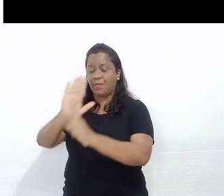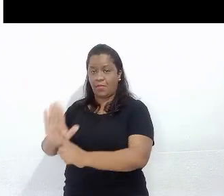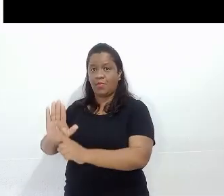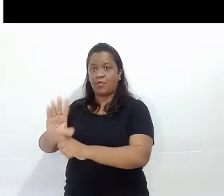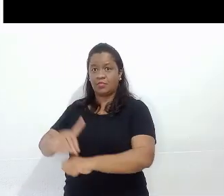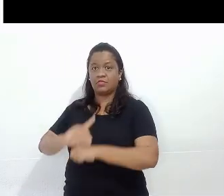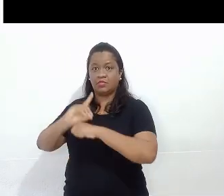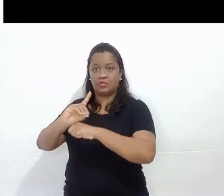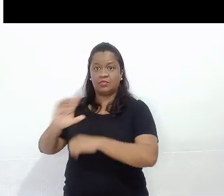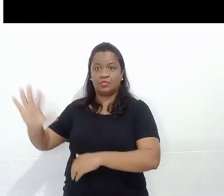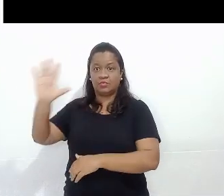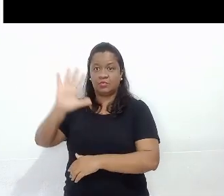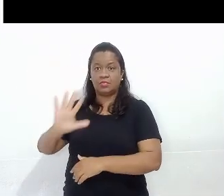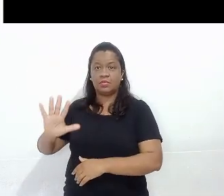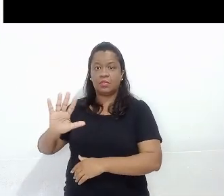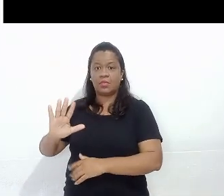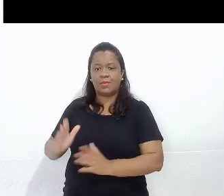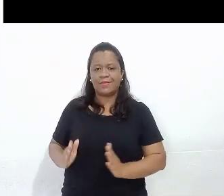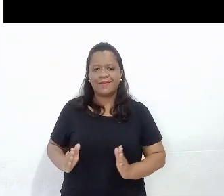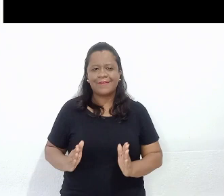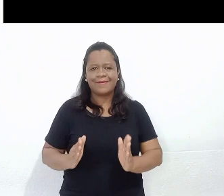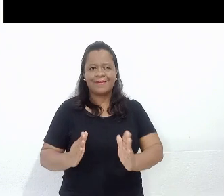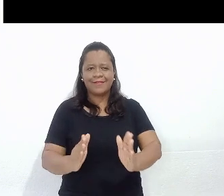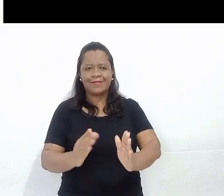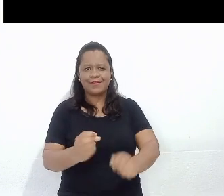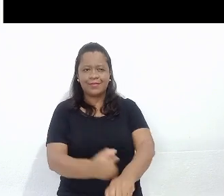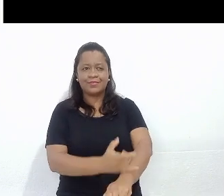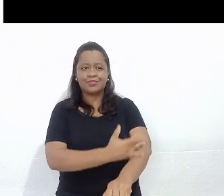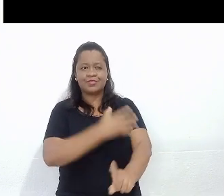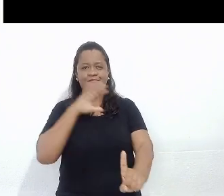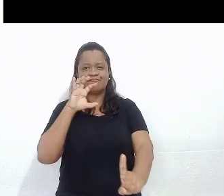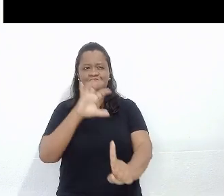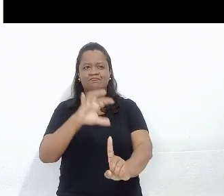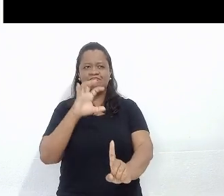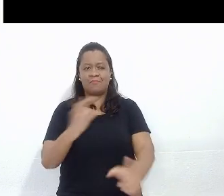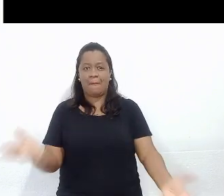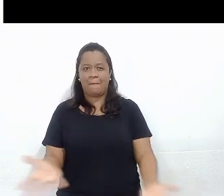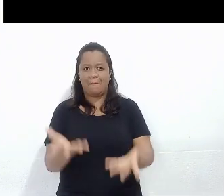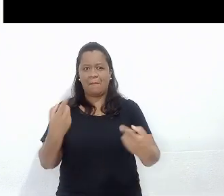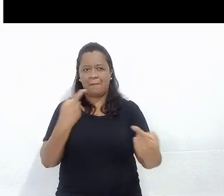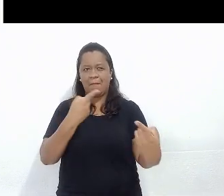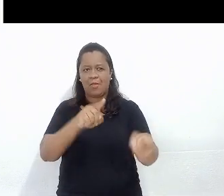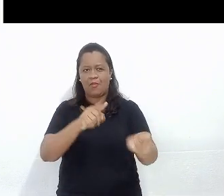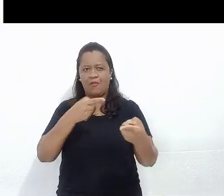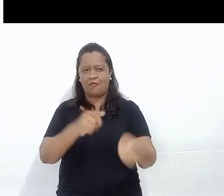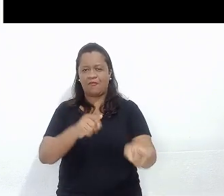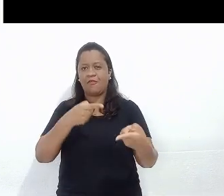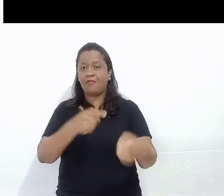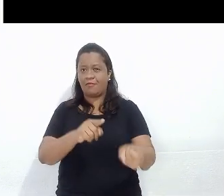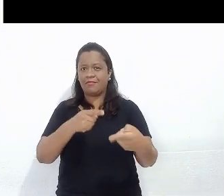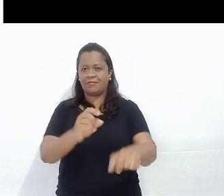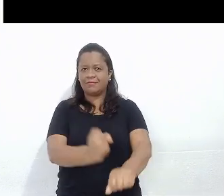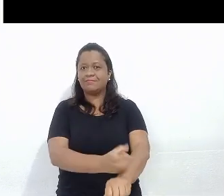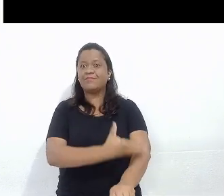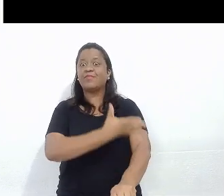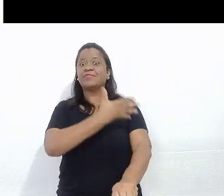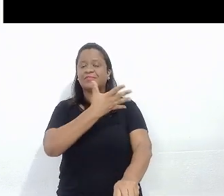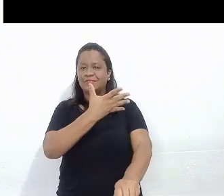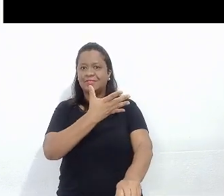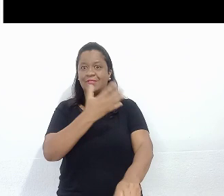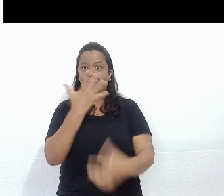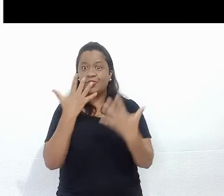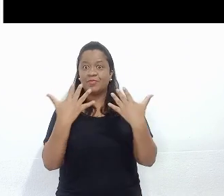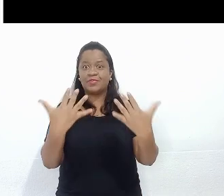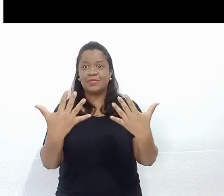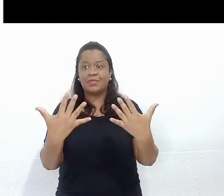diretor-geral do filme o caminho para a emoção que ele quer provocar. Tá? É isso, o diretor quer provocar essa emoção no espectador, mas às vezes